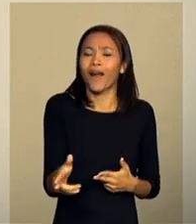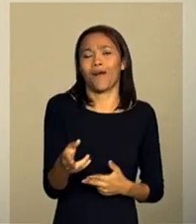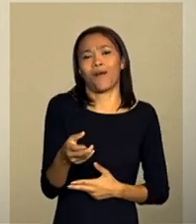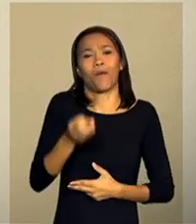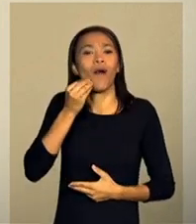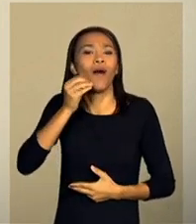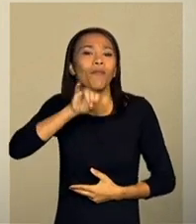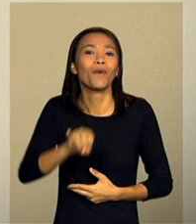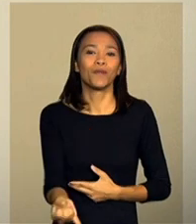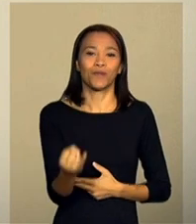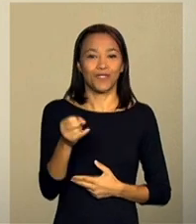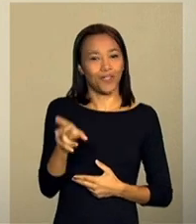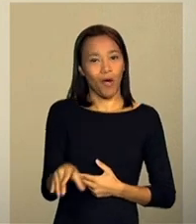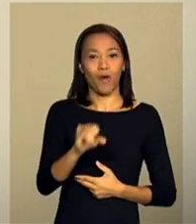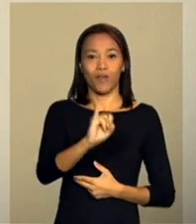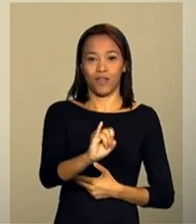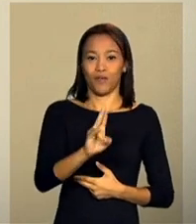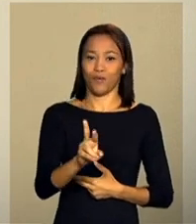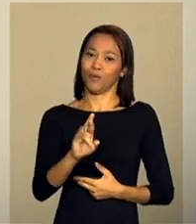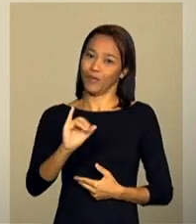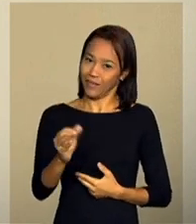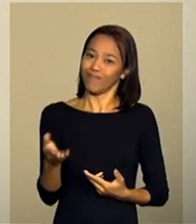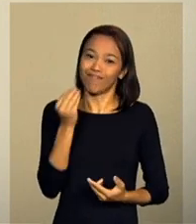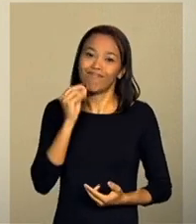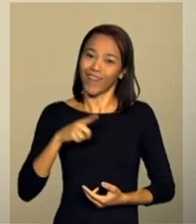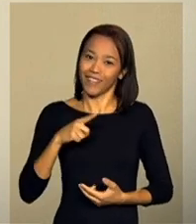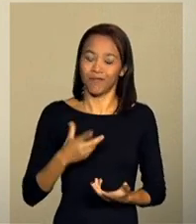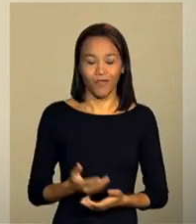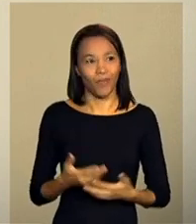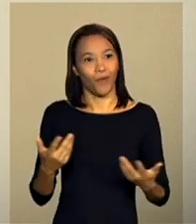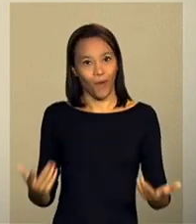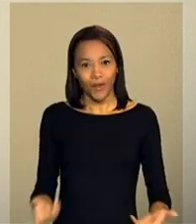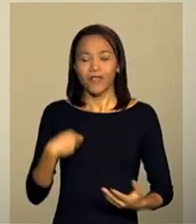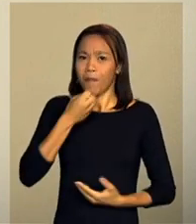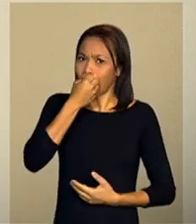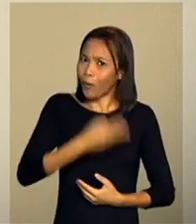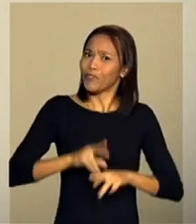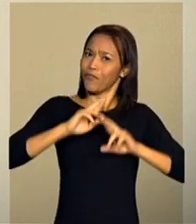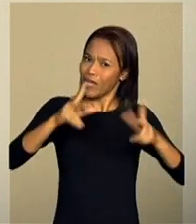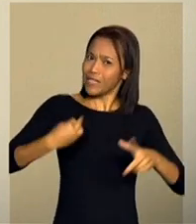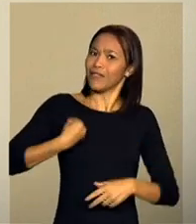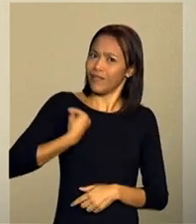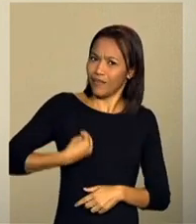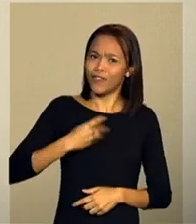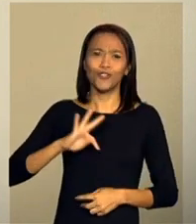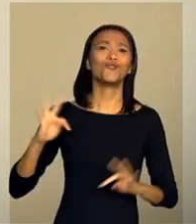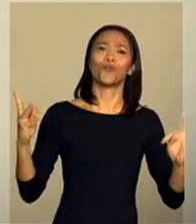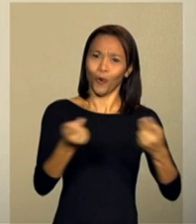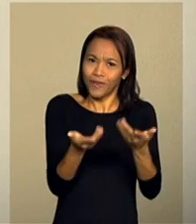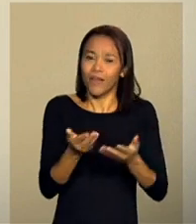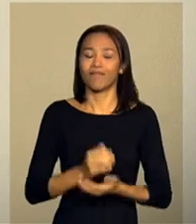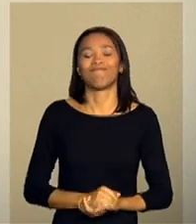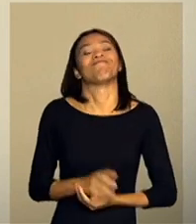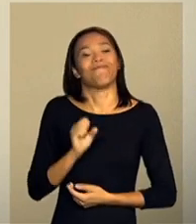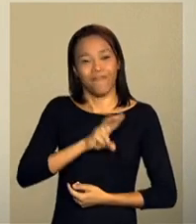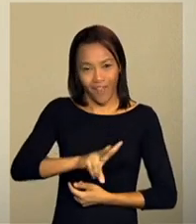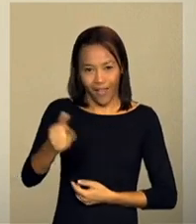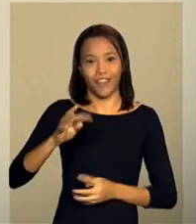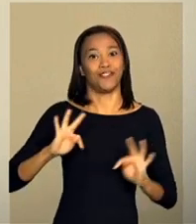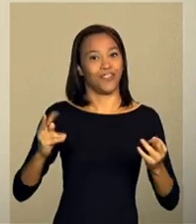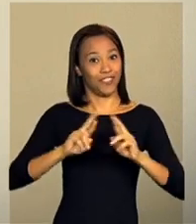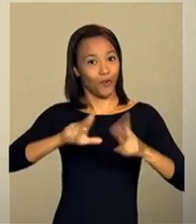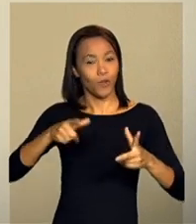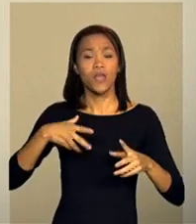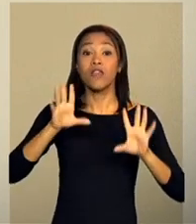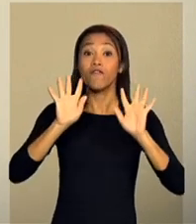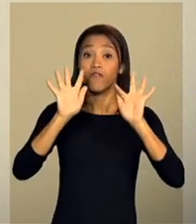oportunidade que o Iuri está tendo presidenta isso vai fazer uma enorme diferença na vida de todo mundo Ah vai sim Luciano e antes